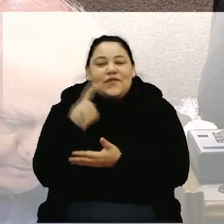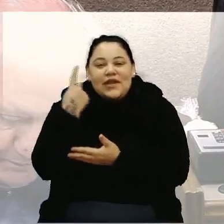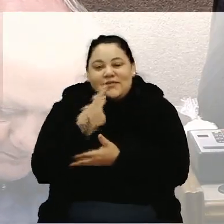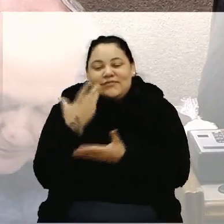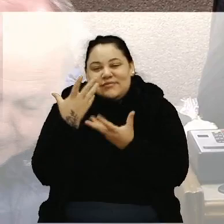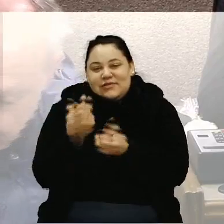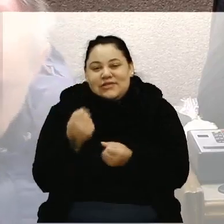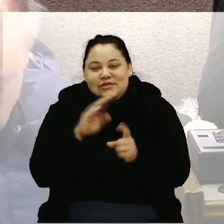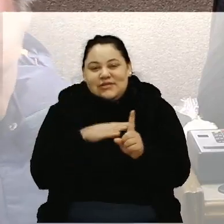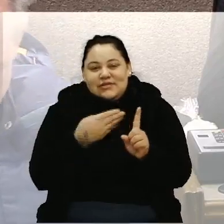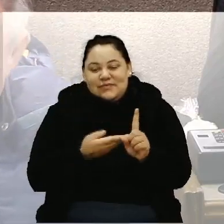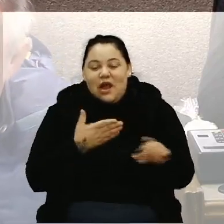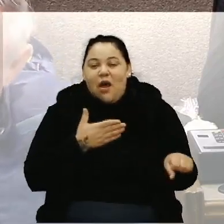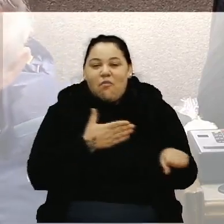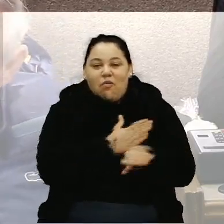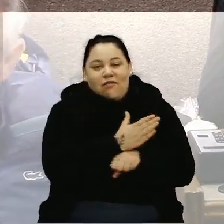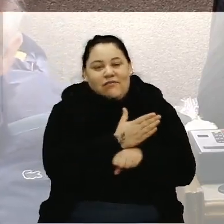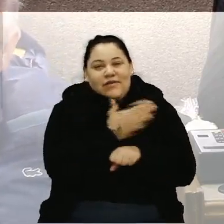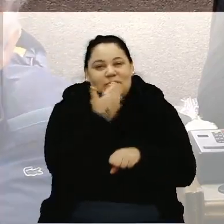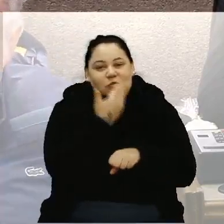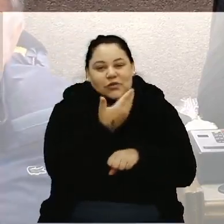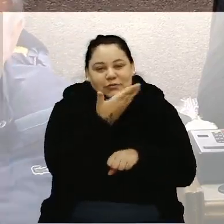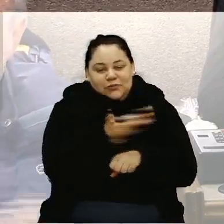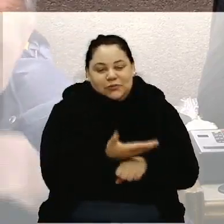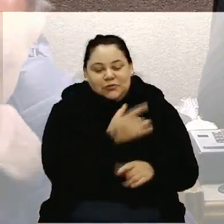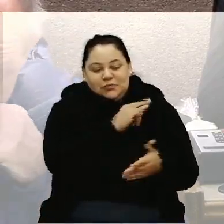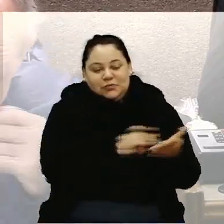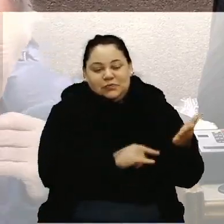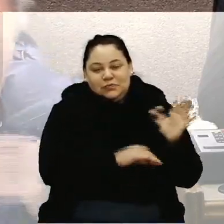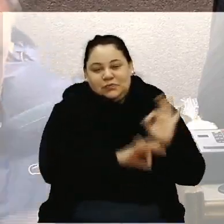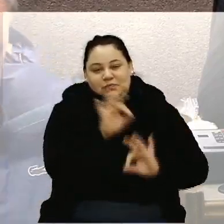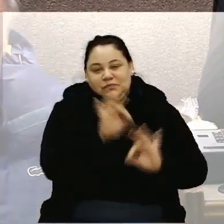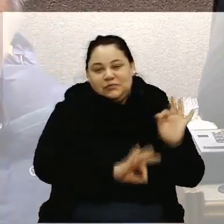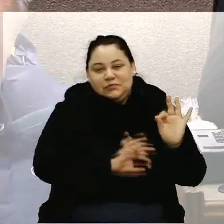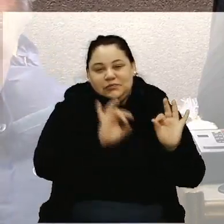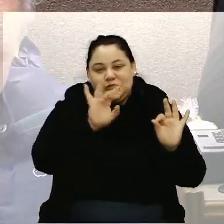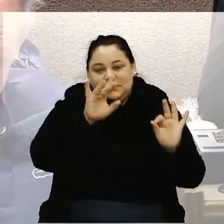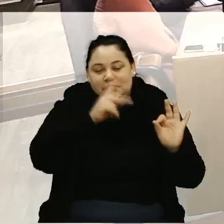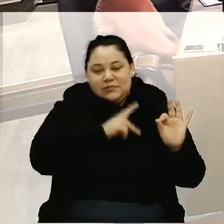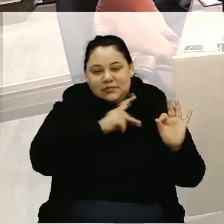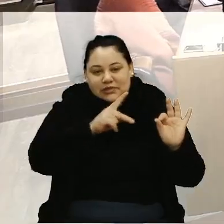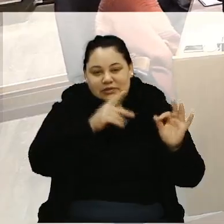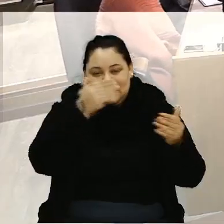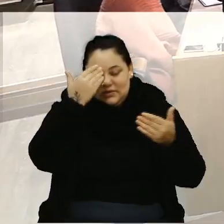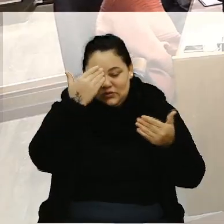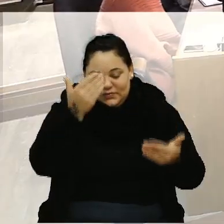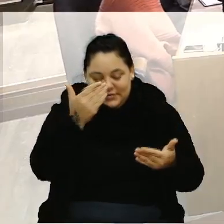sentido da aprovação do presente projeto. Era isso, senhora presidente.